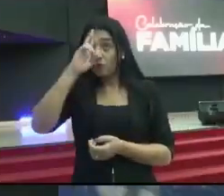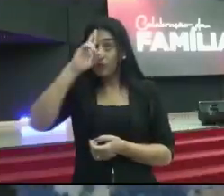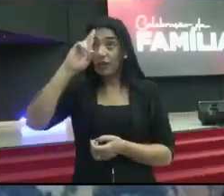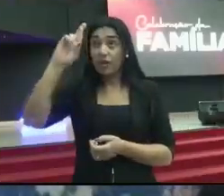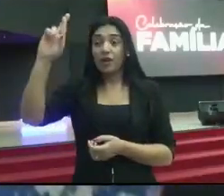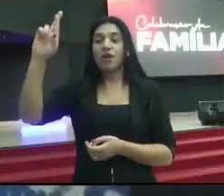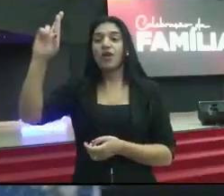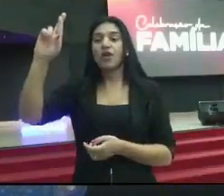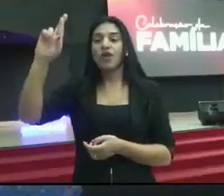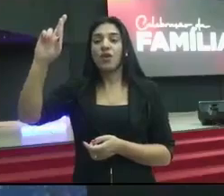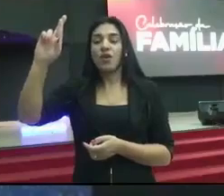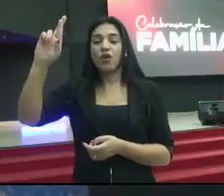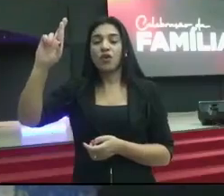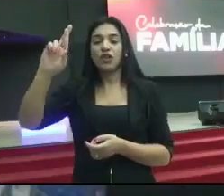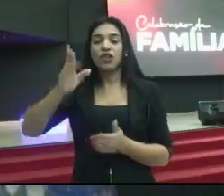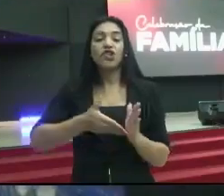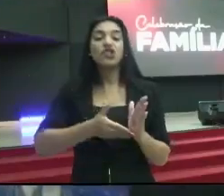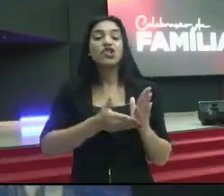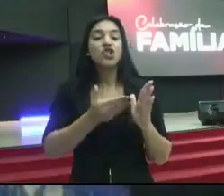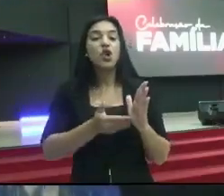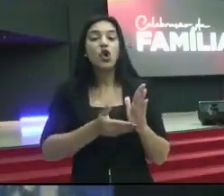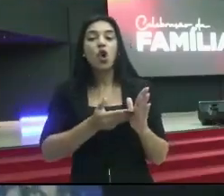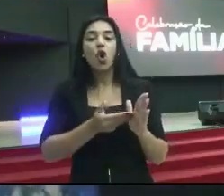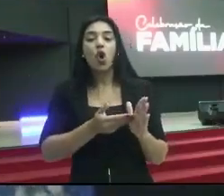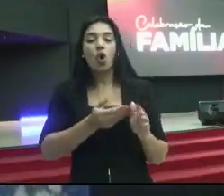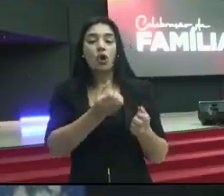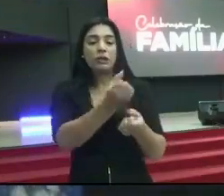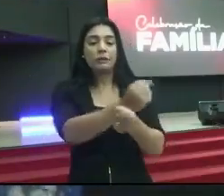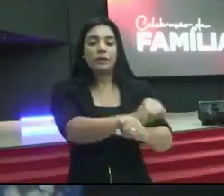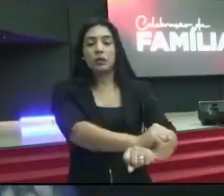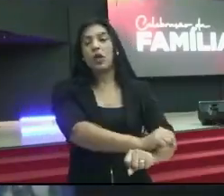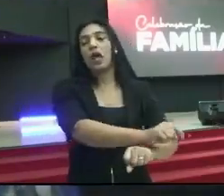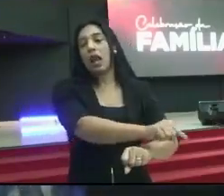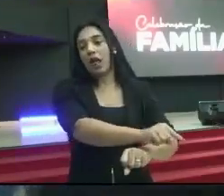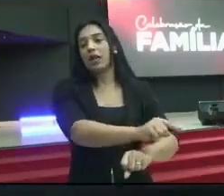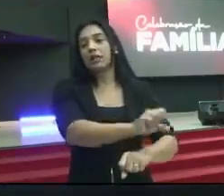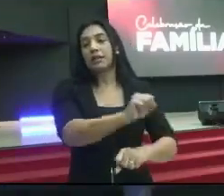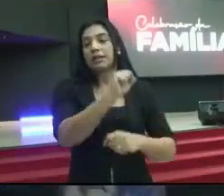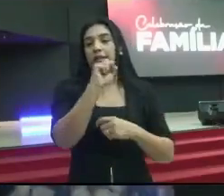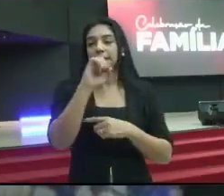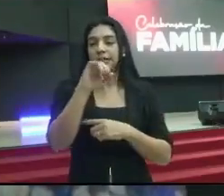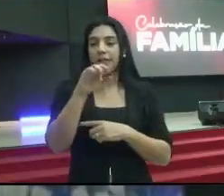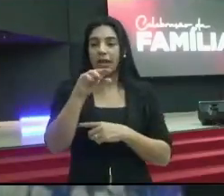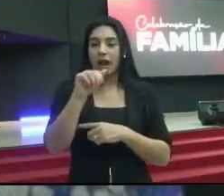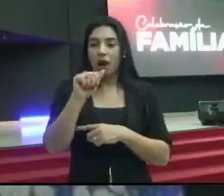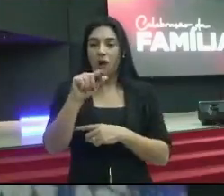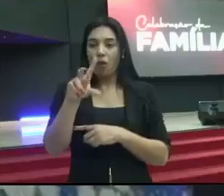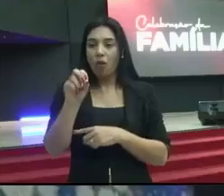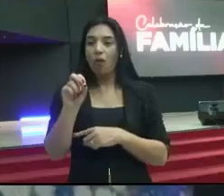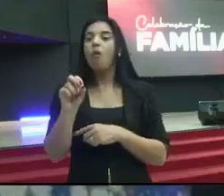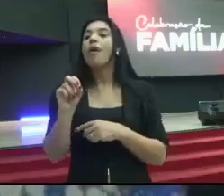Senhor trouxe os cativos de volta a Sião, foi como um sonho.